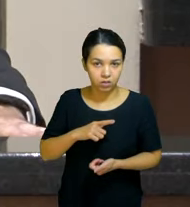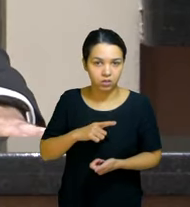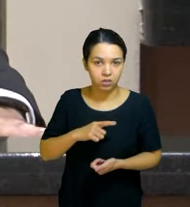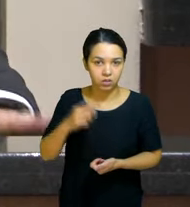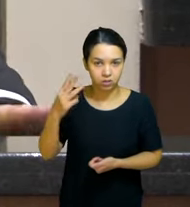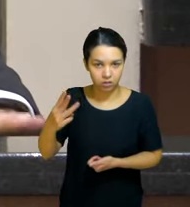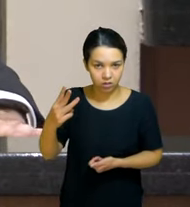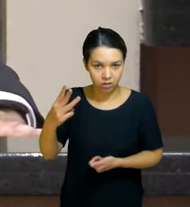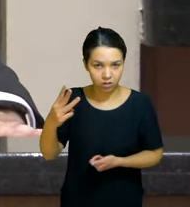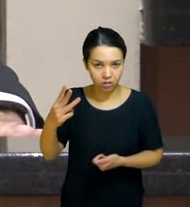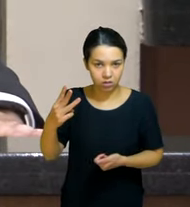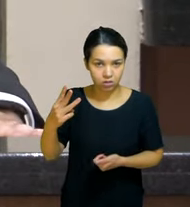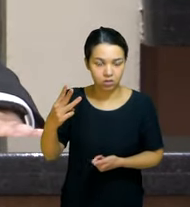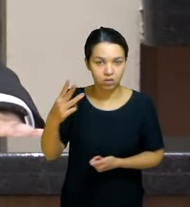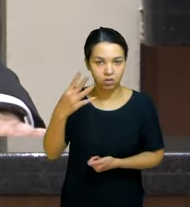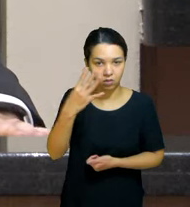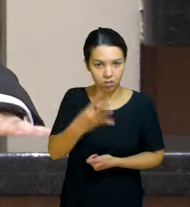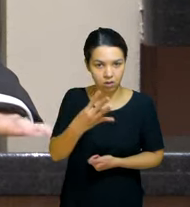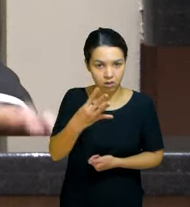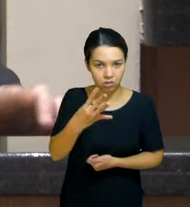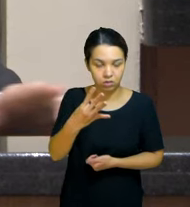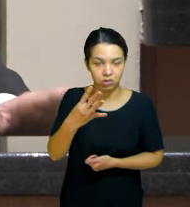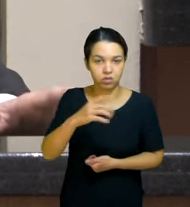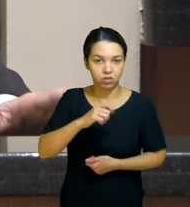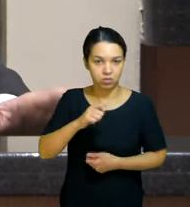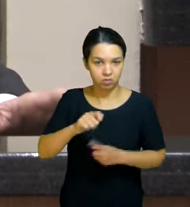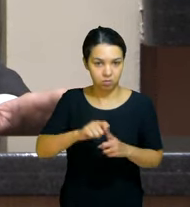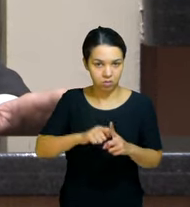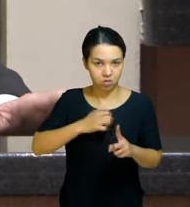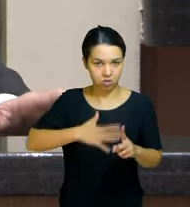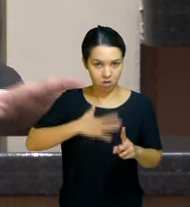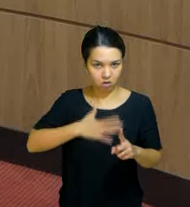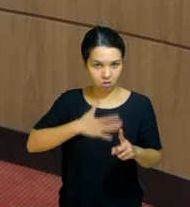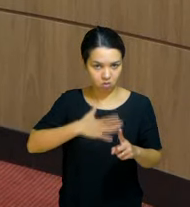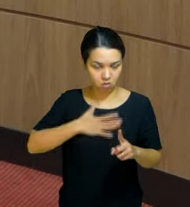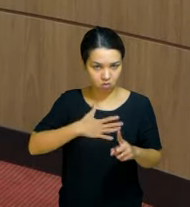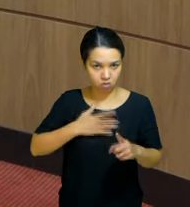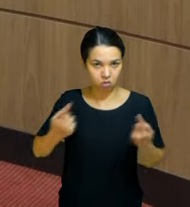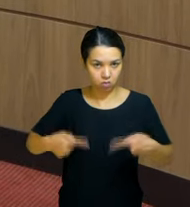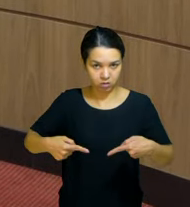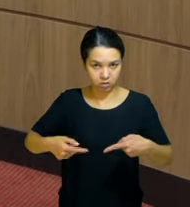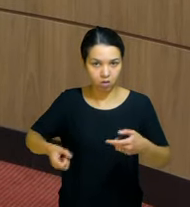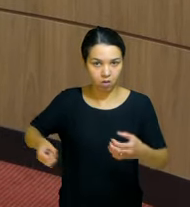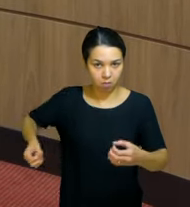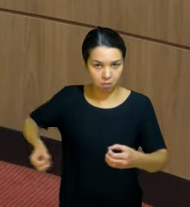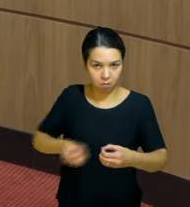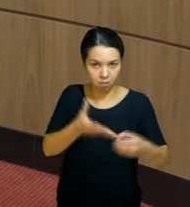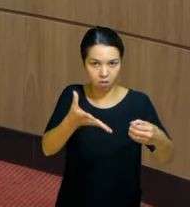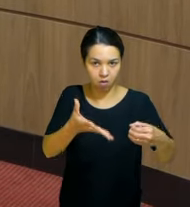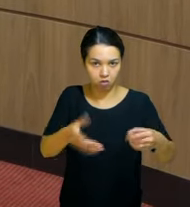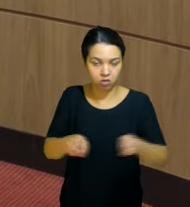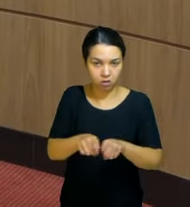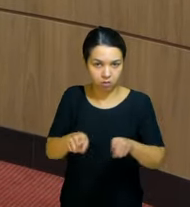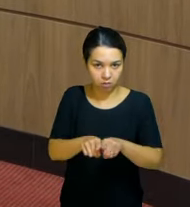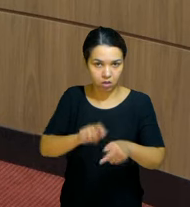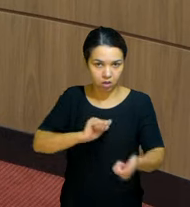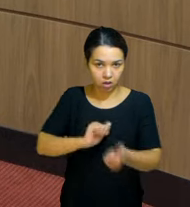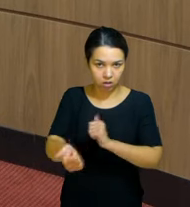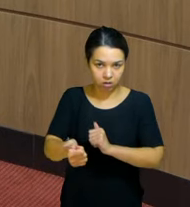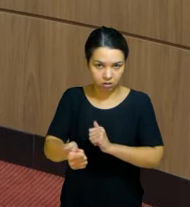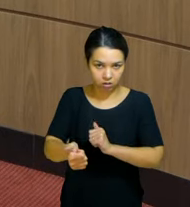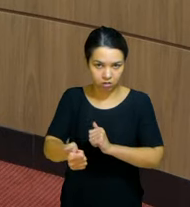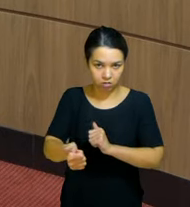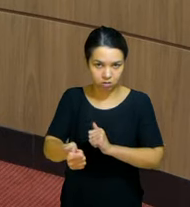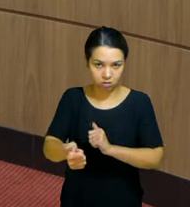de agosto, 17 a 18, as competições tanto da bocha paralímpica quanto do atletismo. Só vou